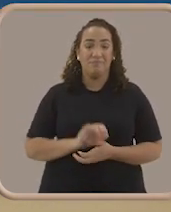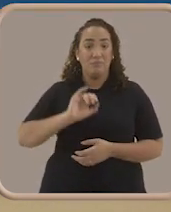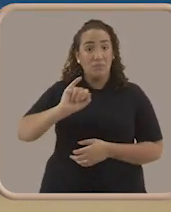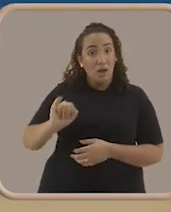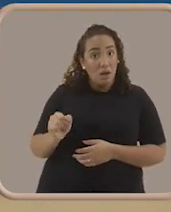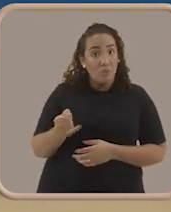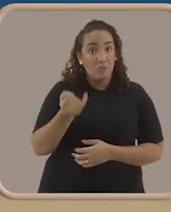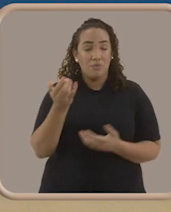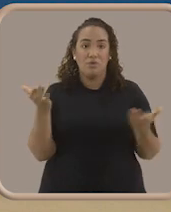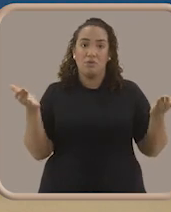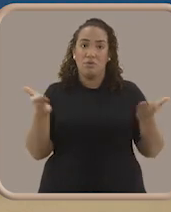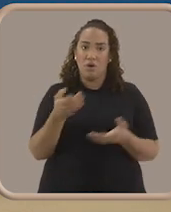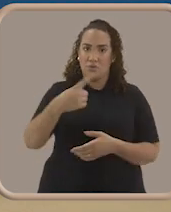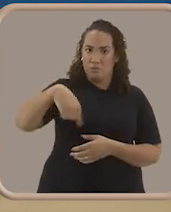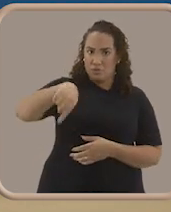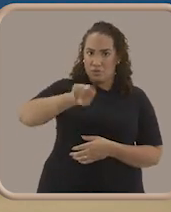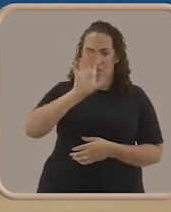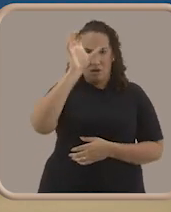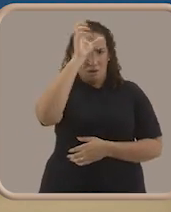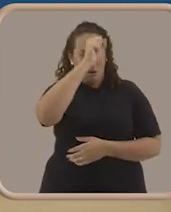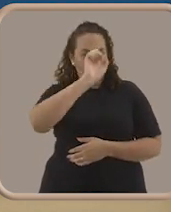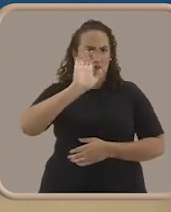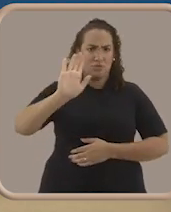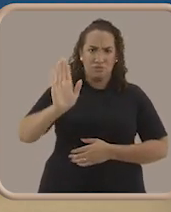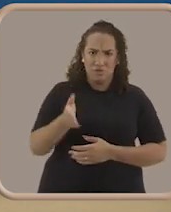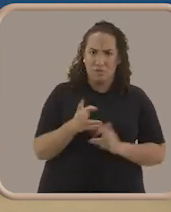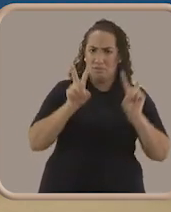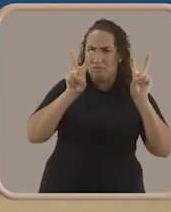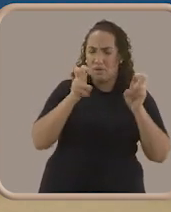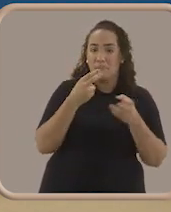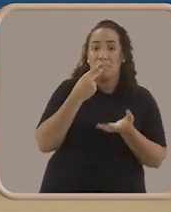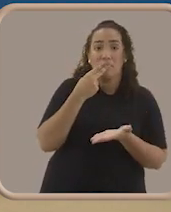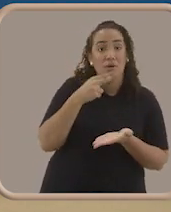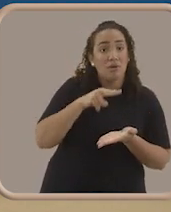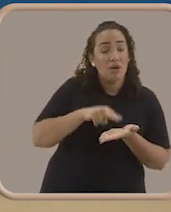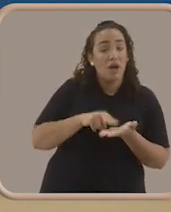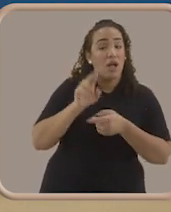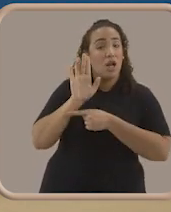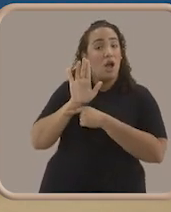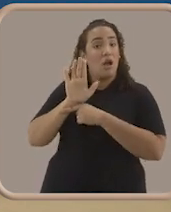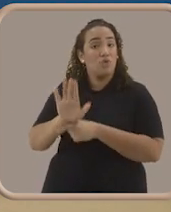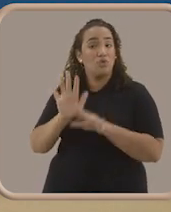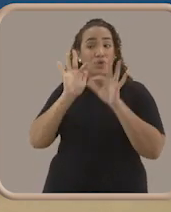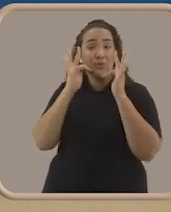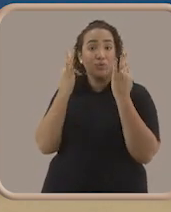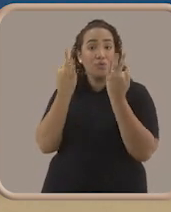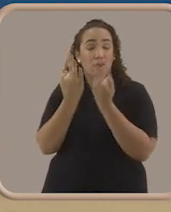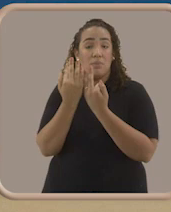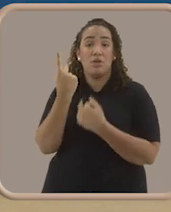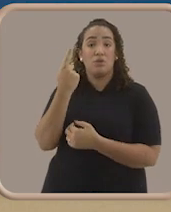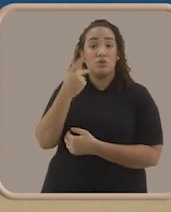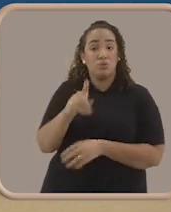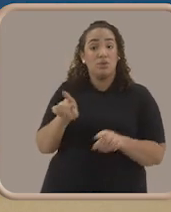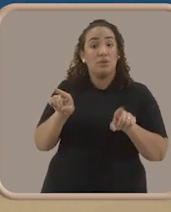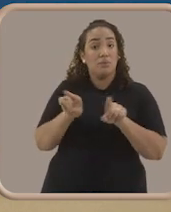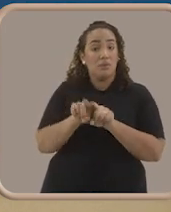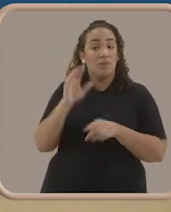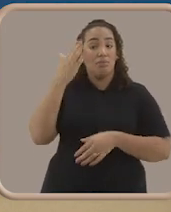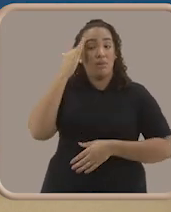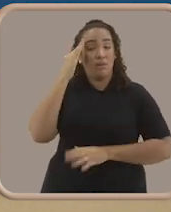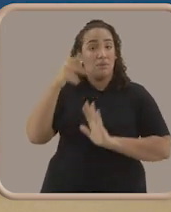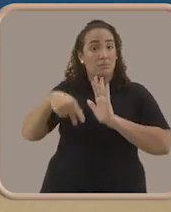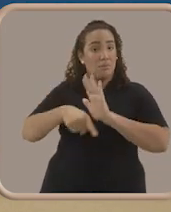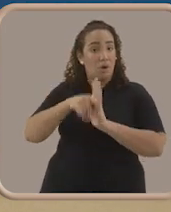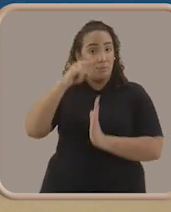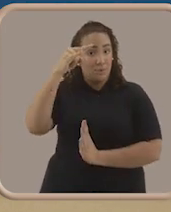Aproveitem que agora vocês aprenderam um pouco mais sobre as cartas e ajudem os seus familiares a entenderem esses